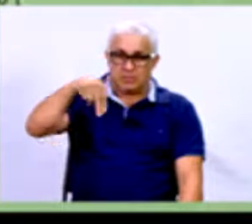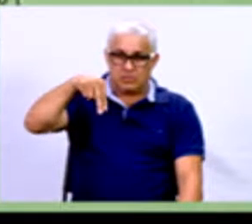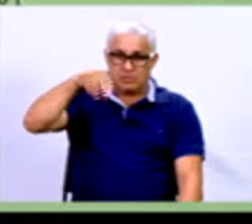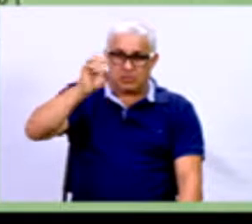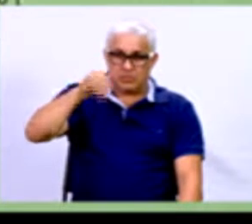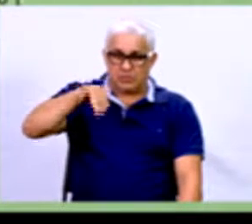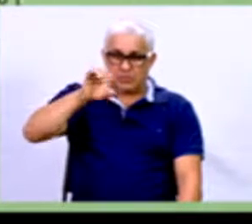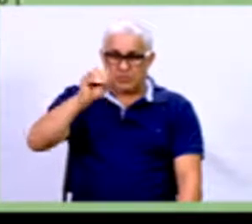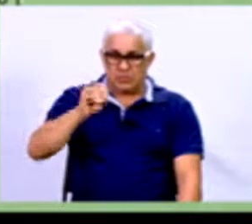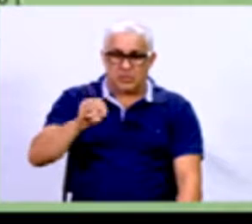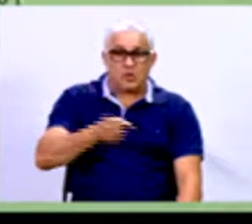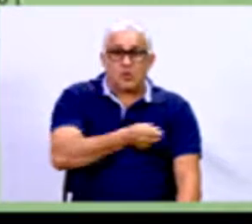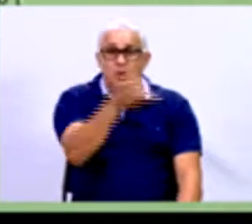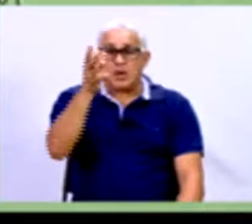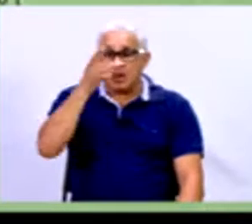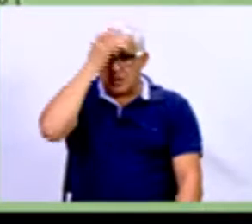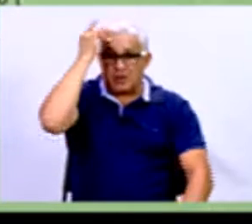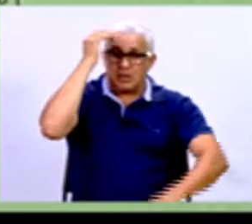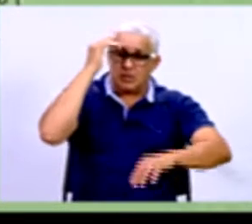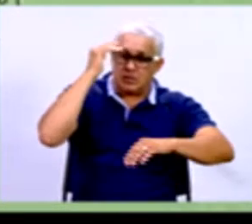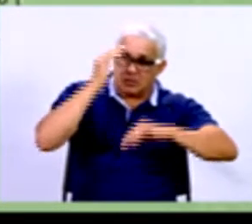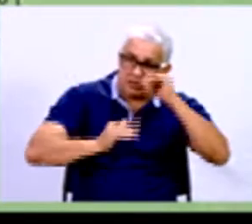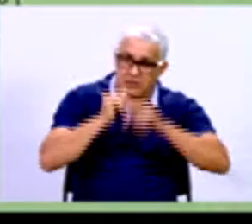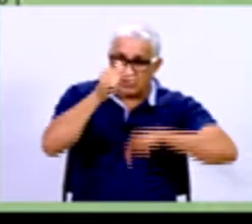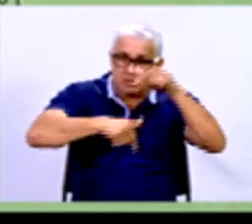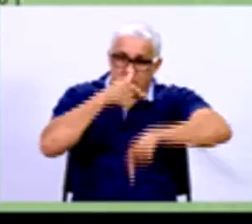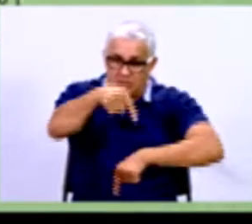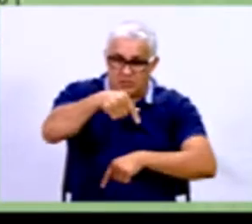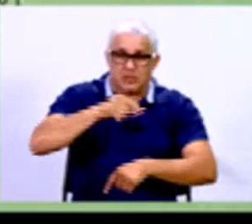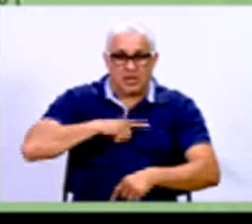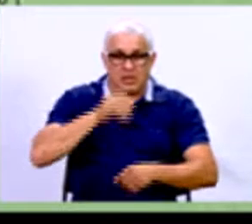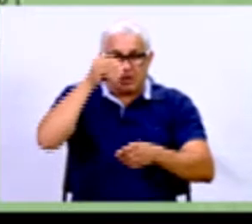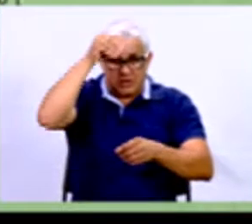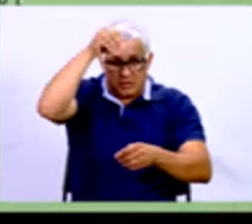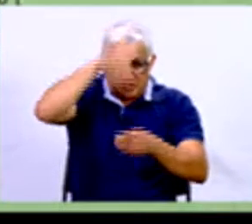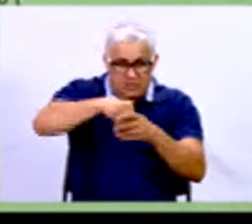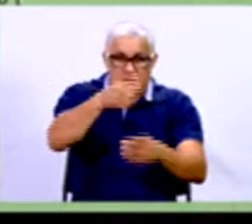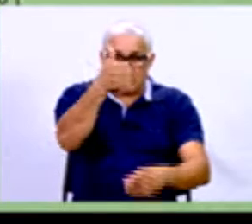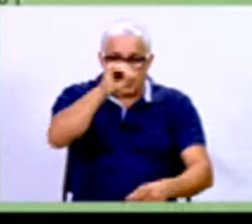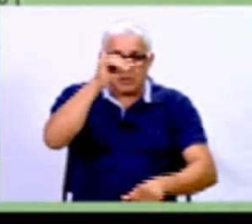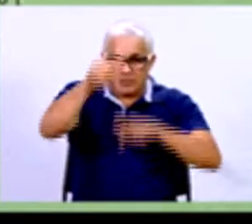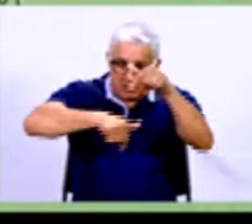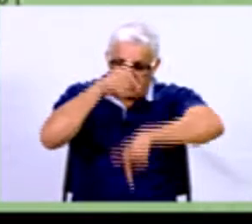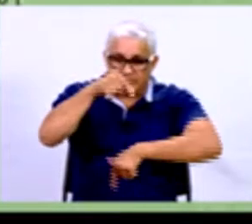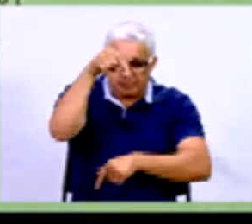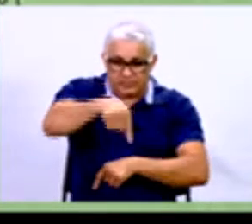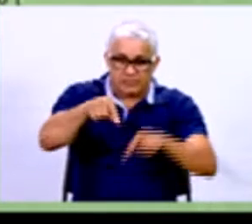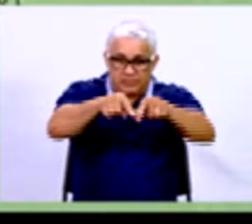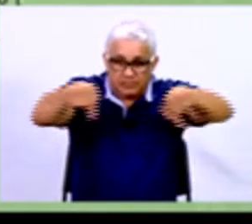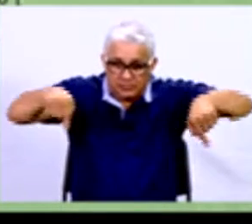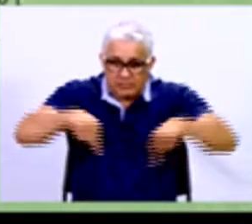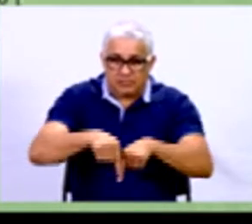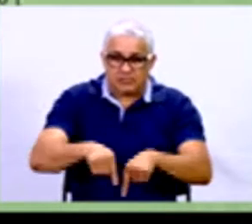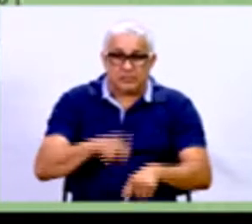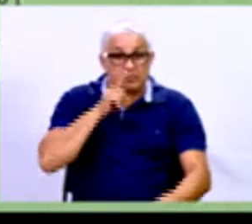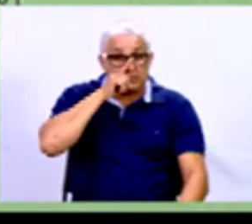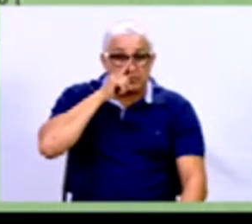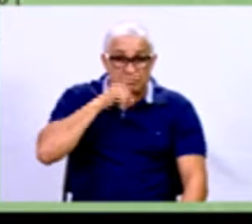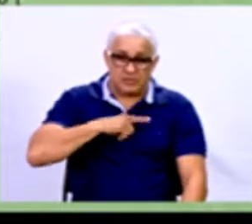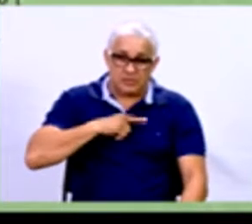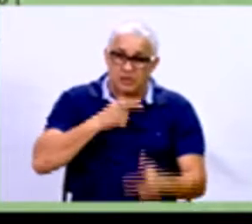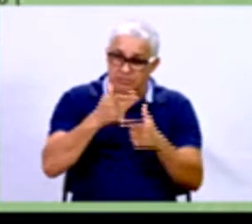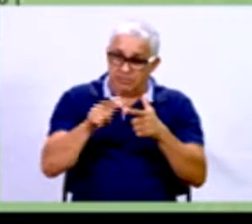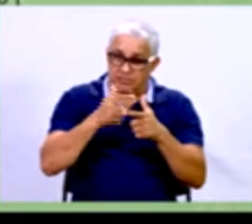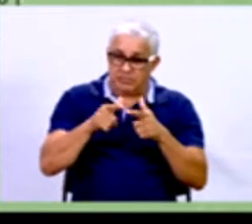profissionais existem nessa sala, professora? Existem 10. Então, coloca-se o número de profissionais que estão sujeitos ao risco de